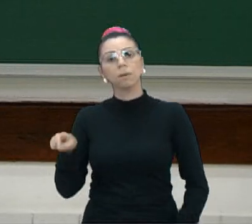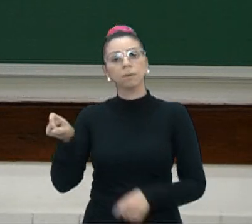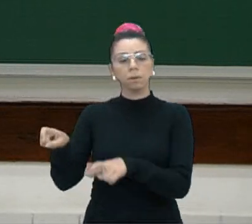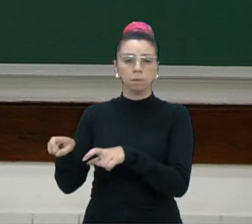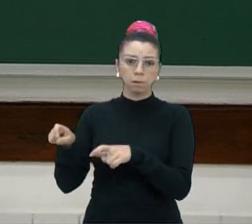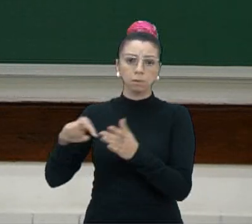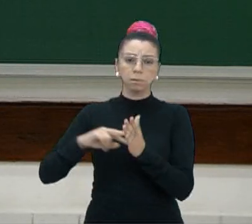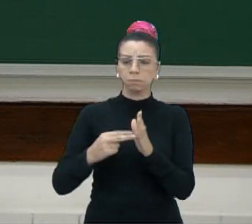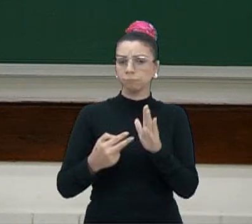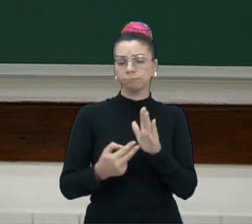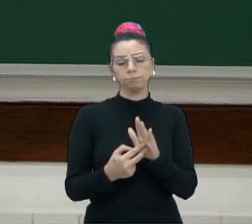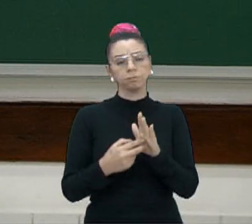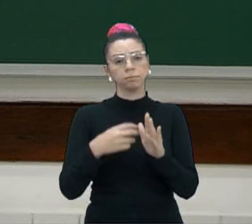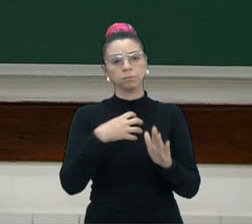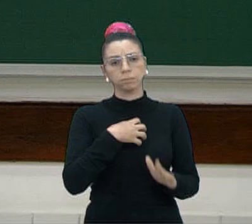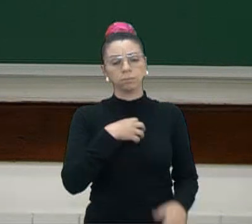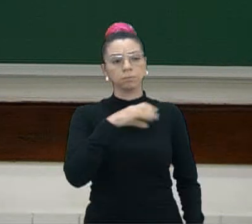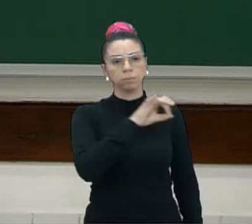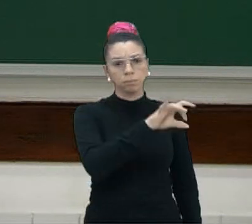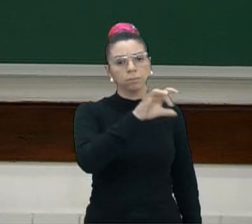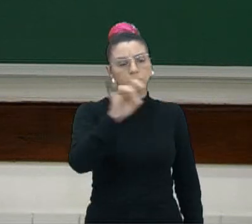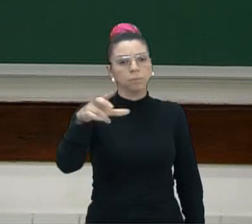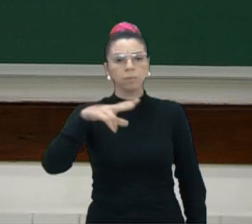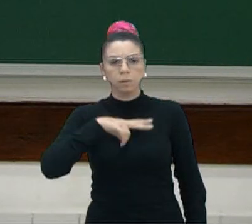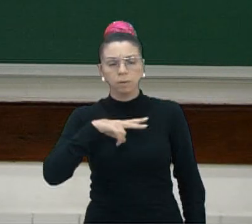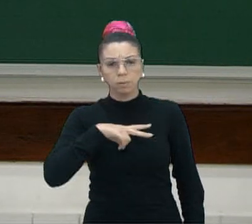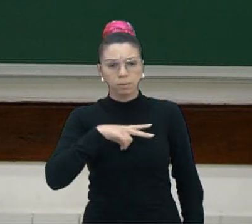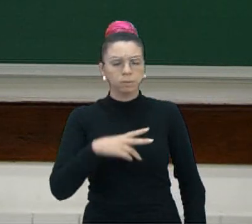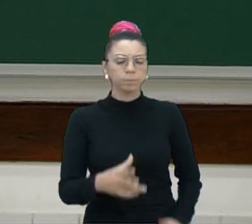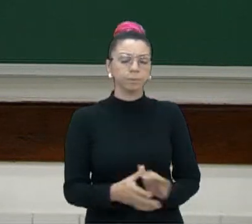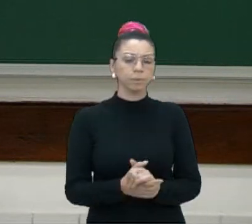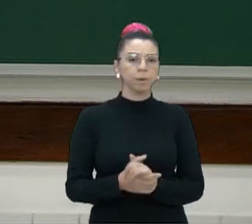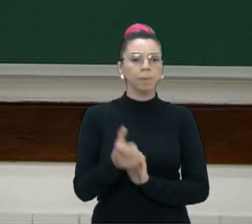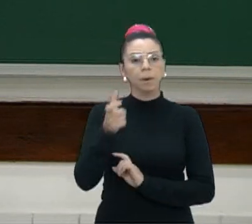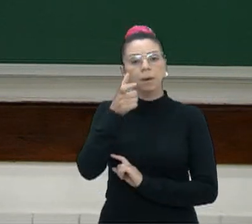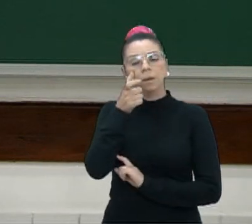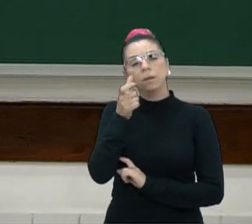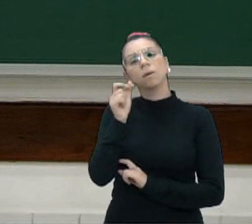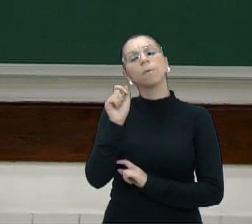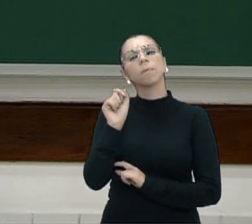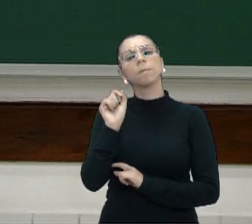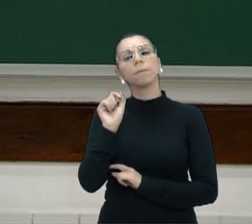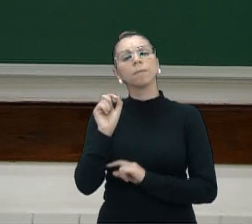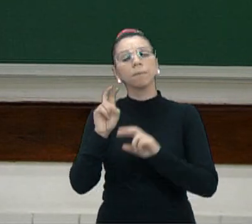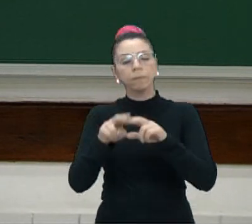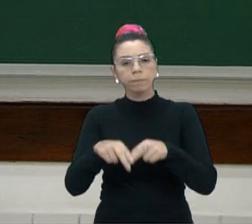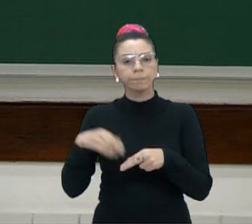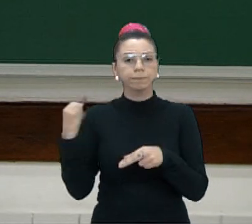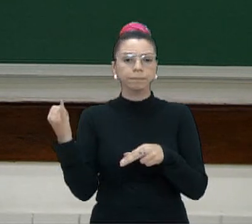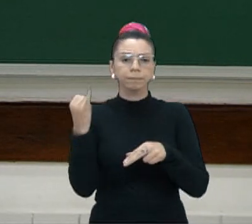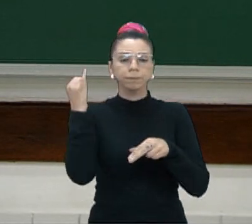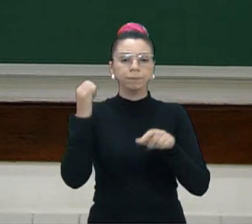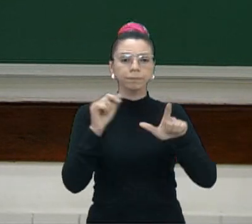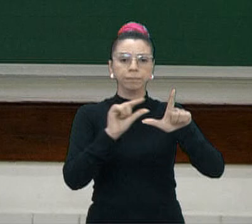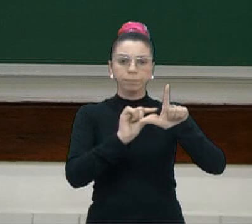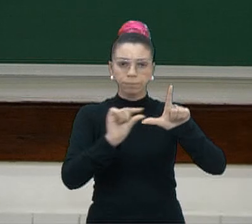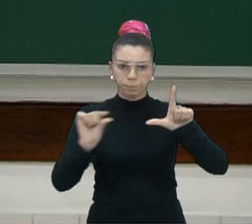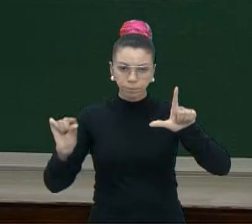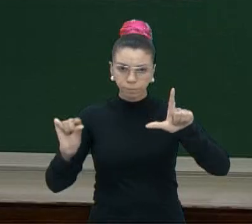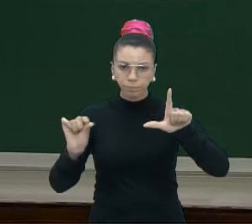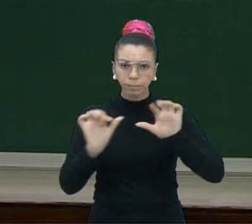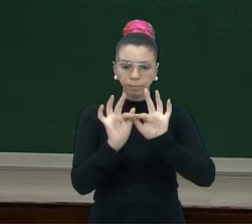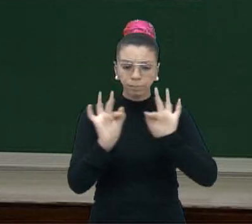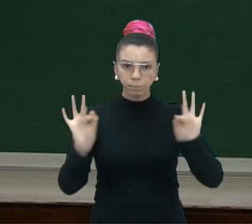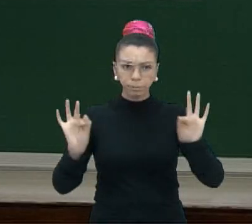diferente para vocês. Então, tudo isso é interessante, por isso a importância da legenda. E nós vamos para a nossa última